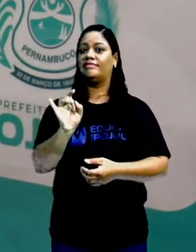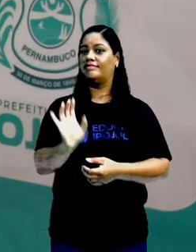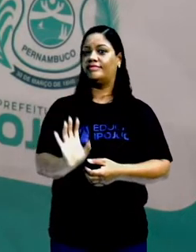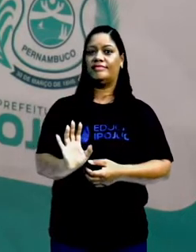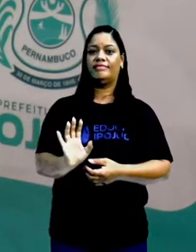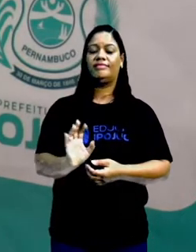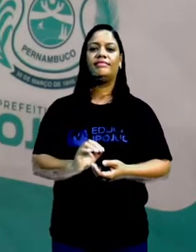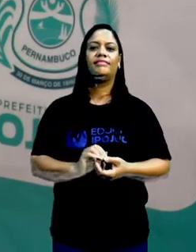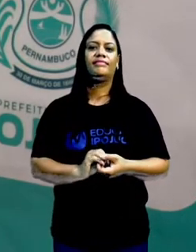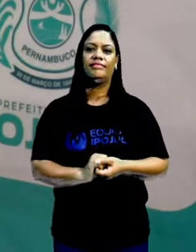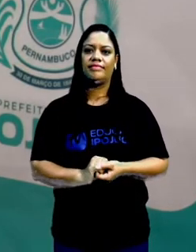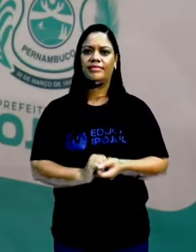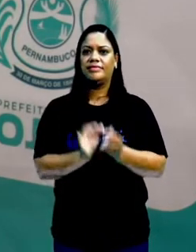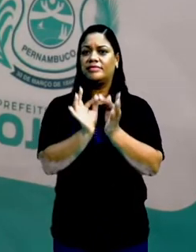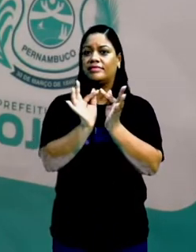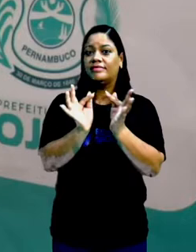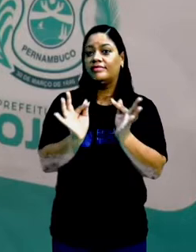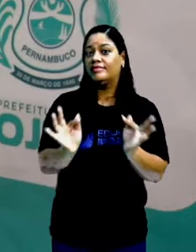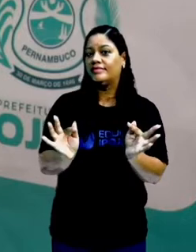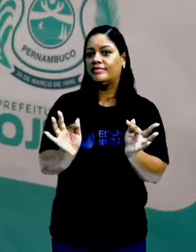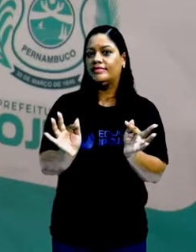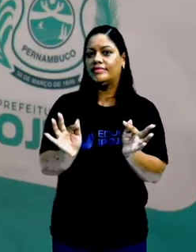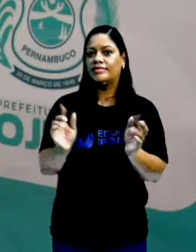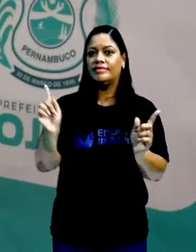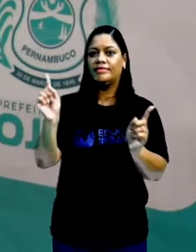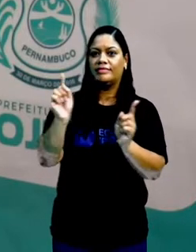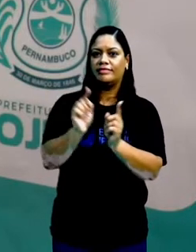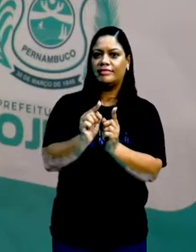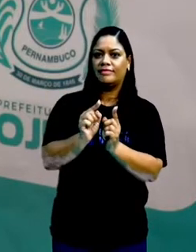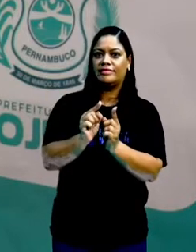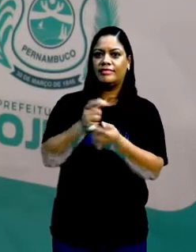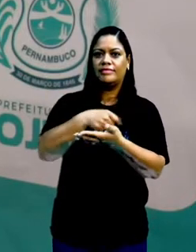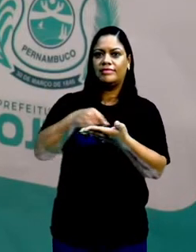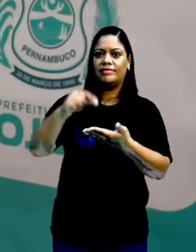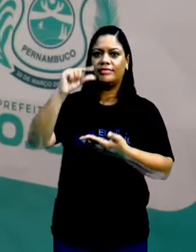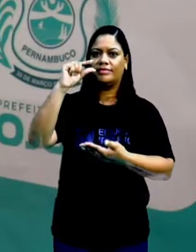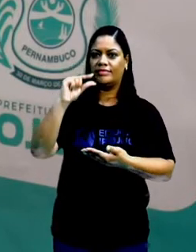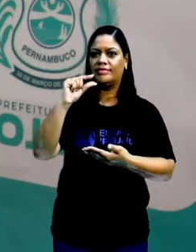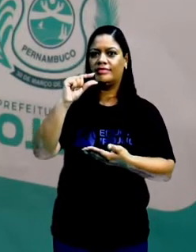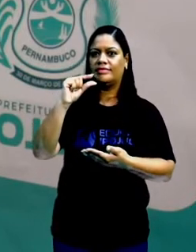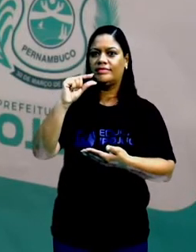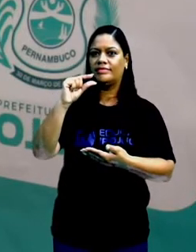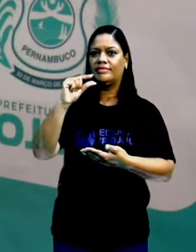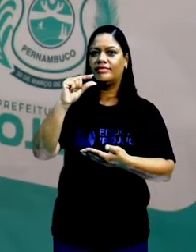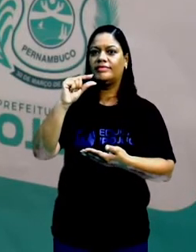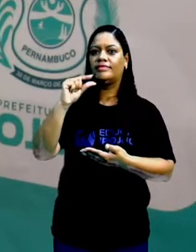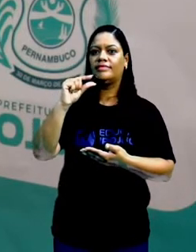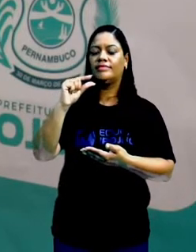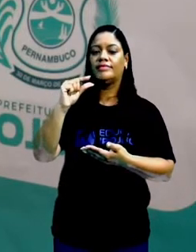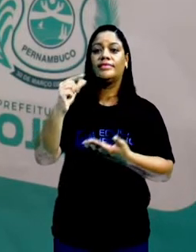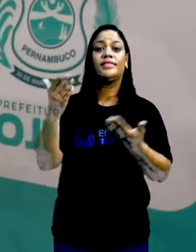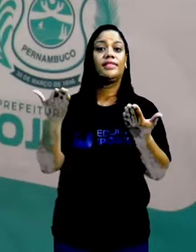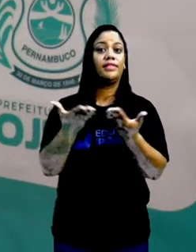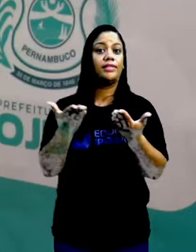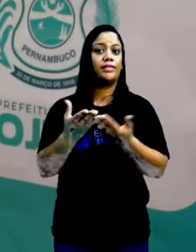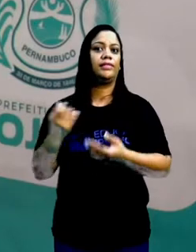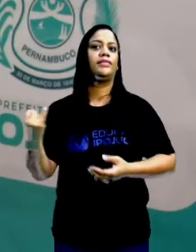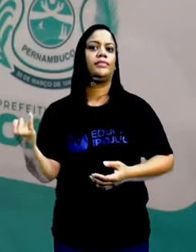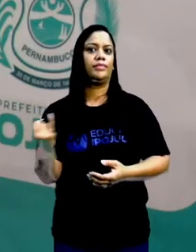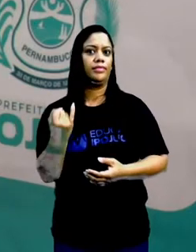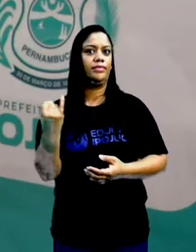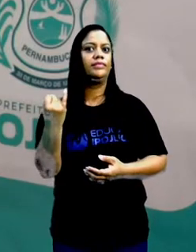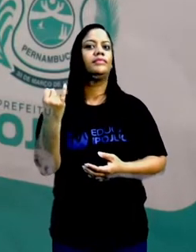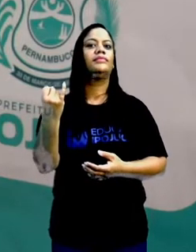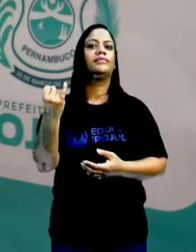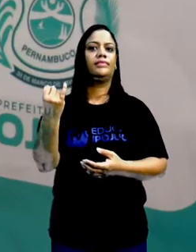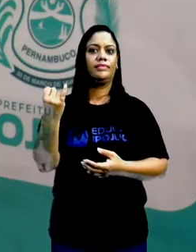4 vezes 3. Ó, simplifiquei, reduzi, escreveu menos, né? Agora, é importante, né? Isso o